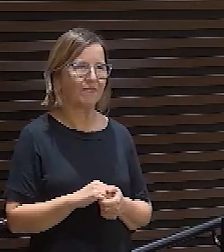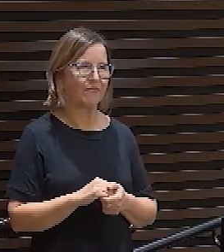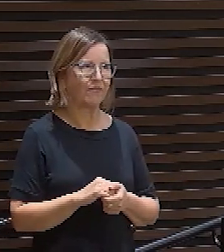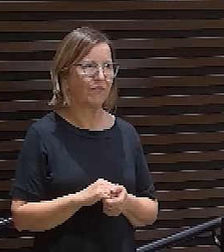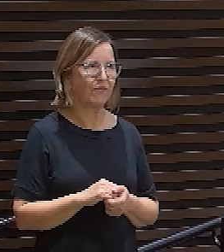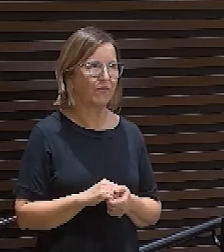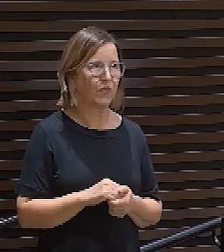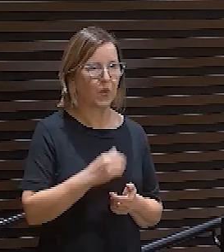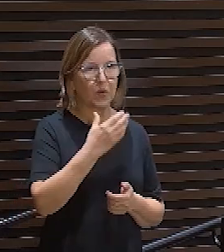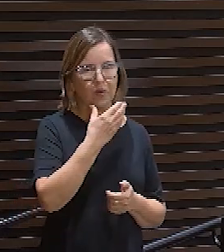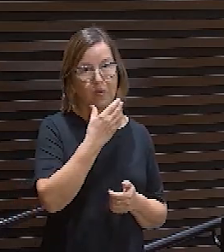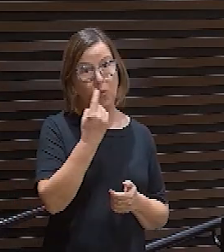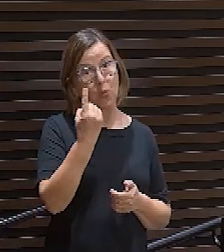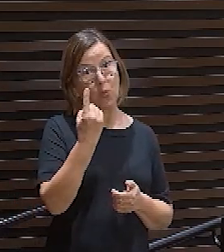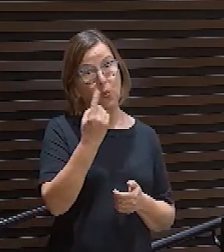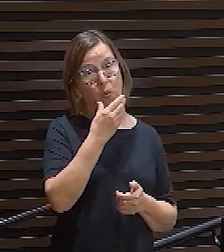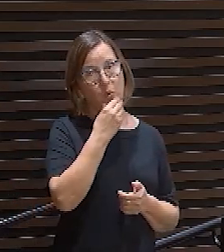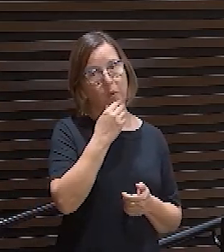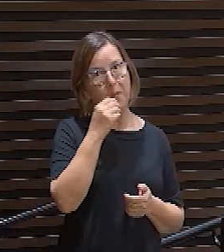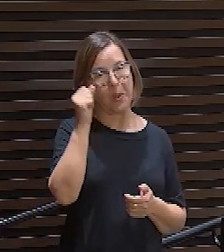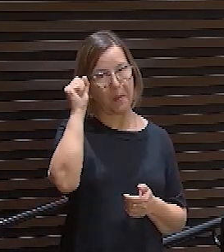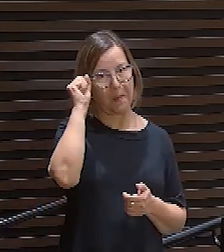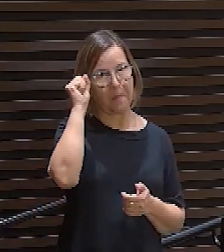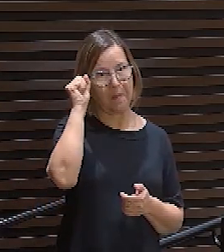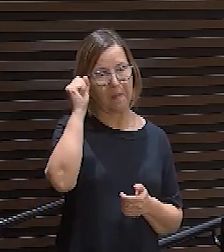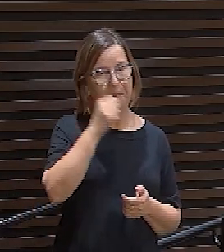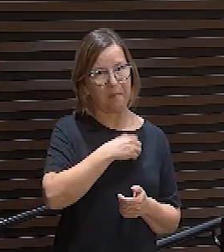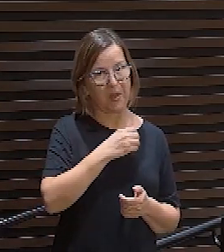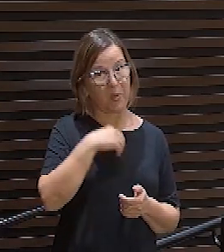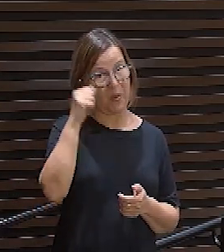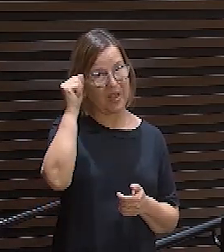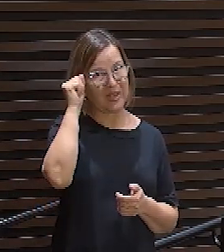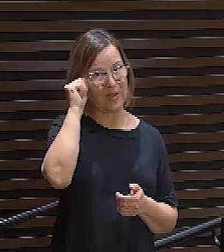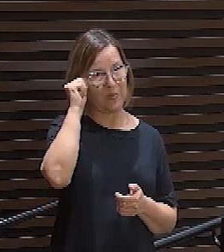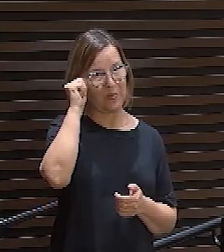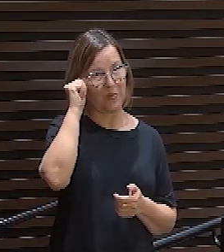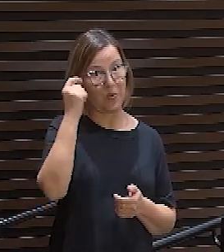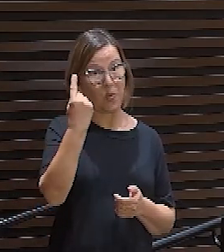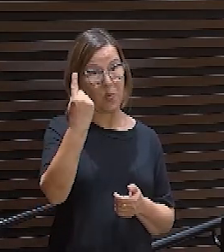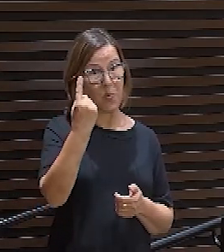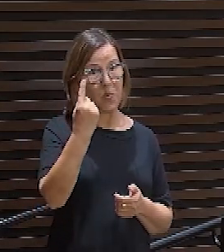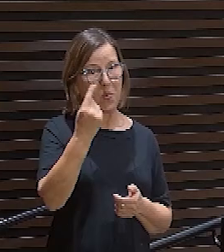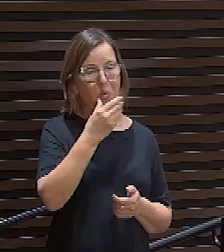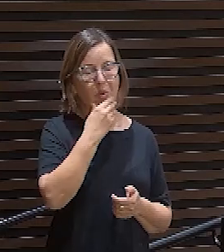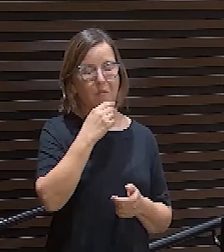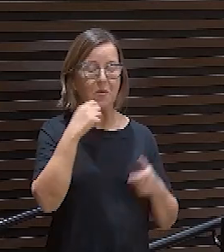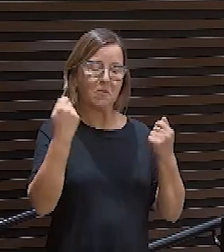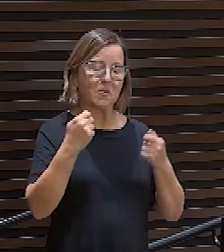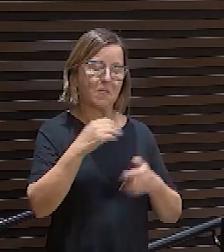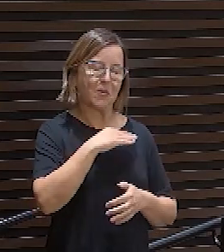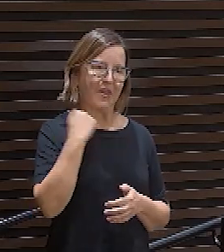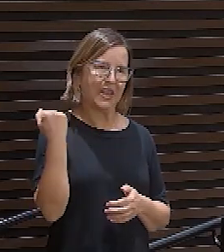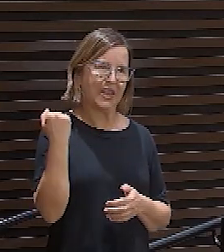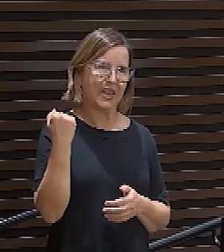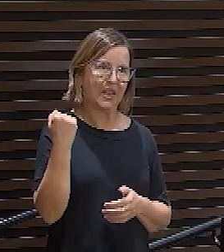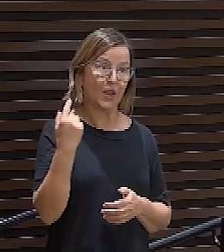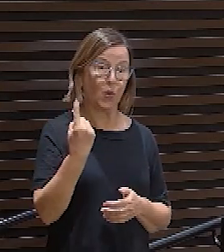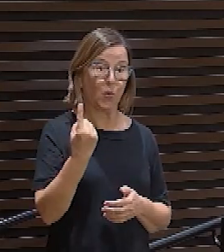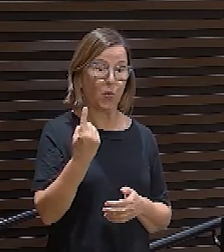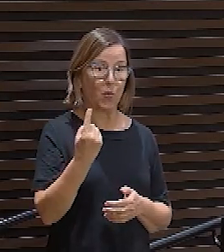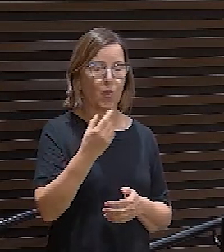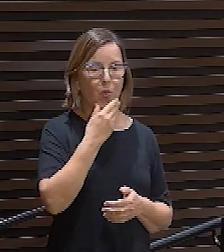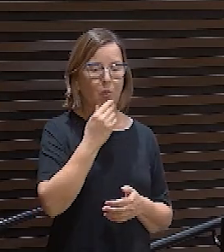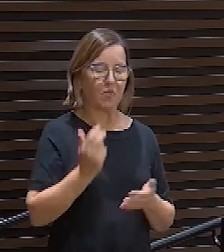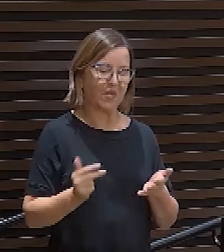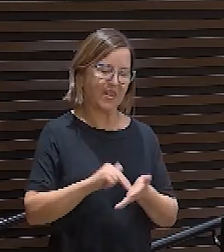Um homem pecou, a raça dos homens caiu, um homem teve que morrer, um homem teve que ressuscitar dentre